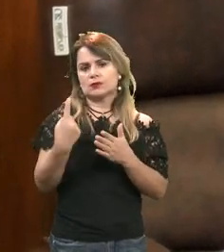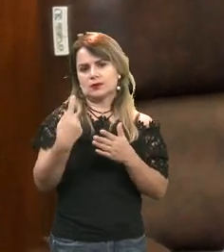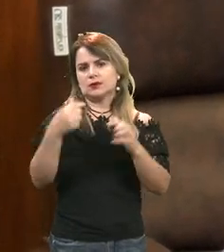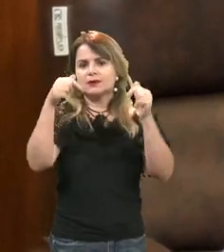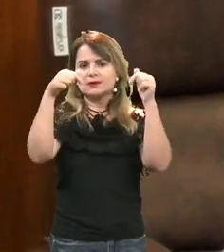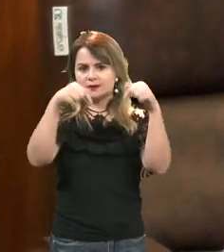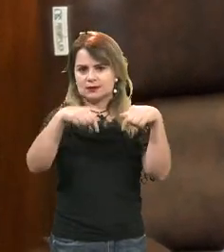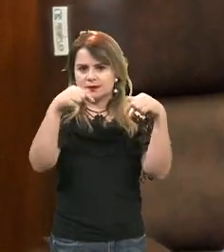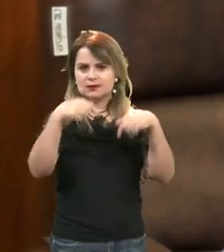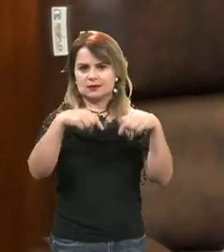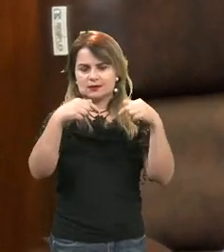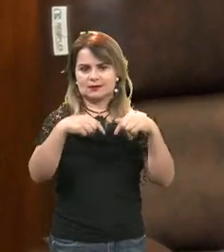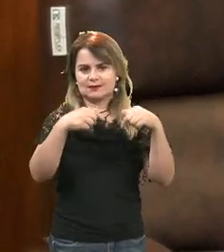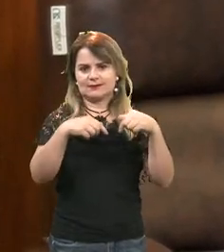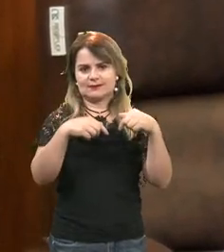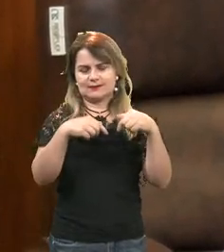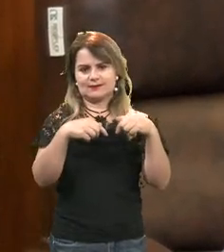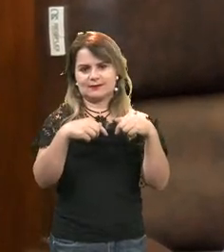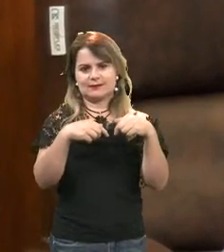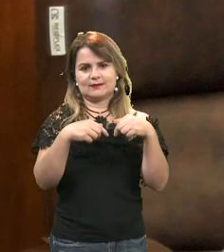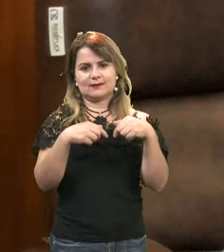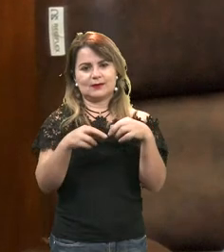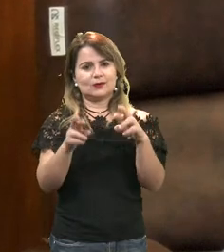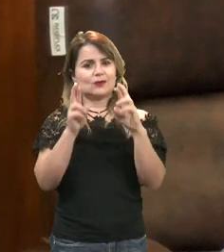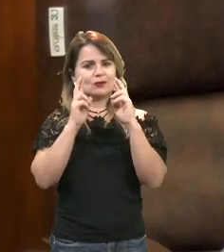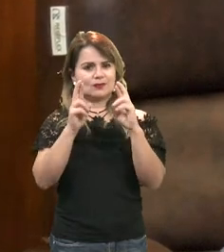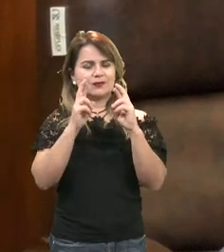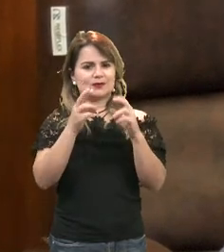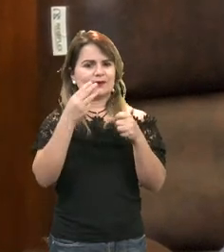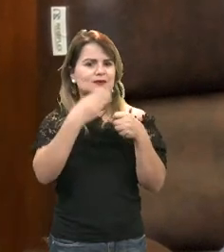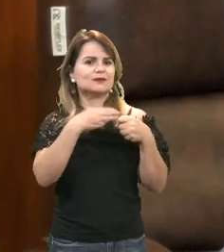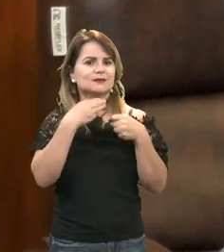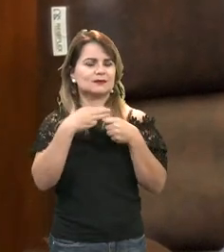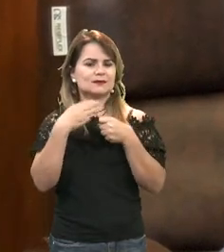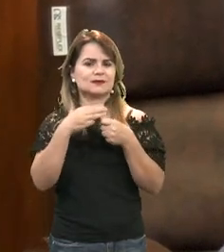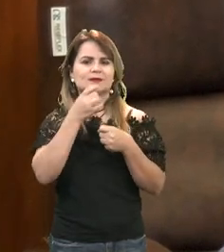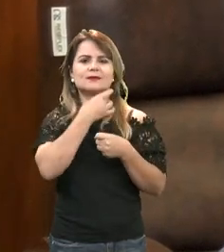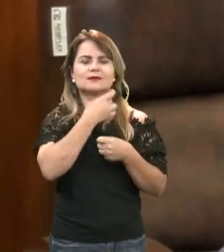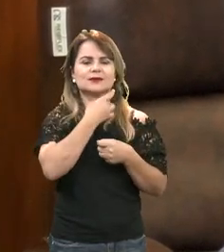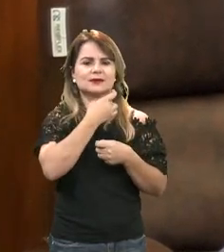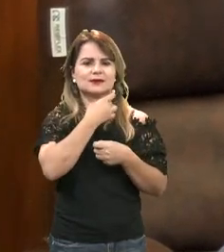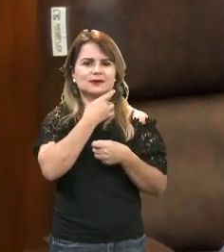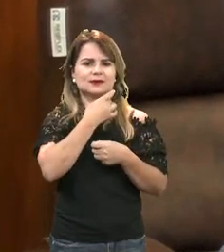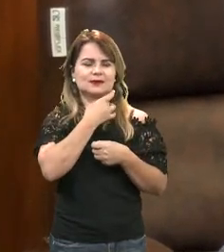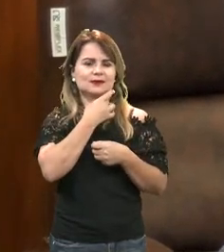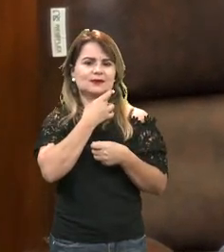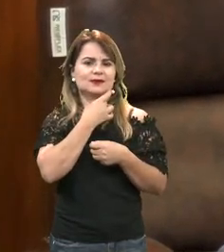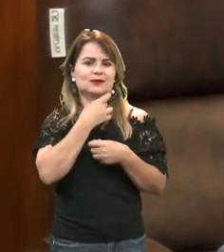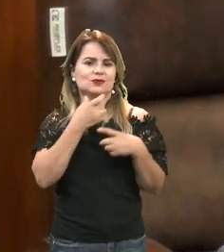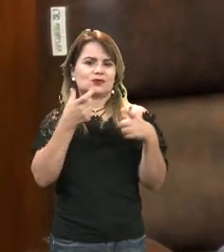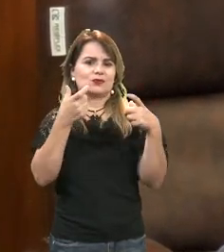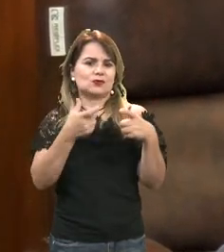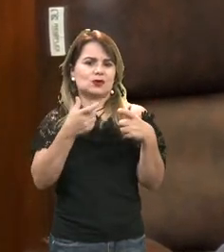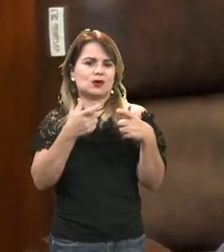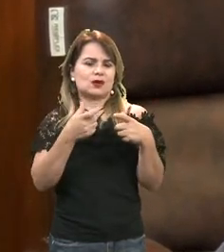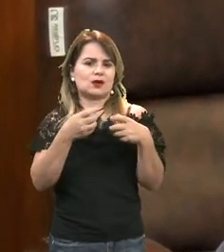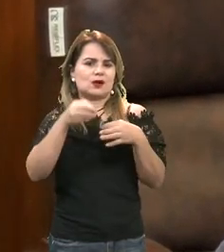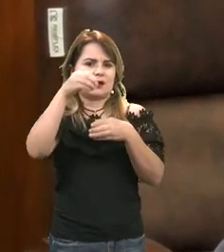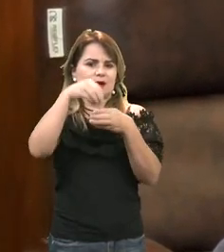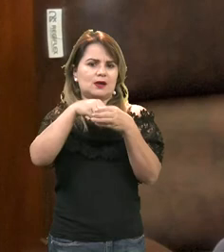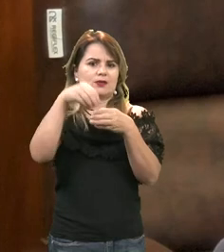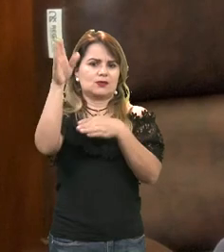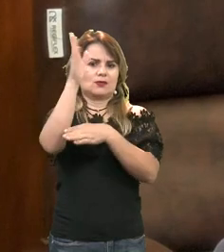aqui é para tornar Marília um ponto de brilho nesse país. É